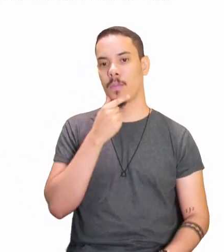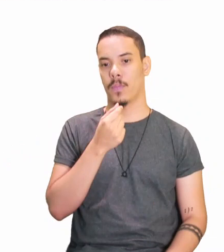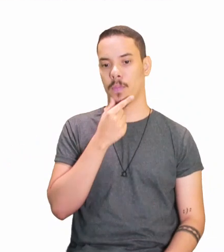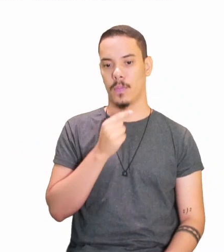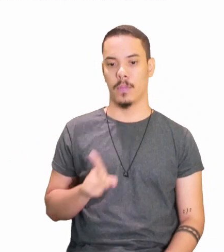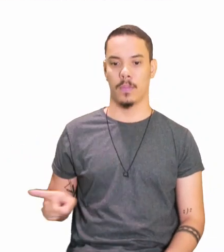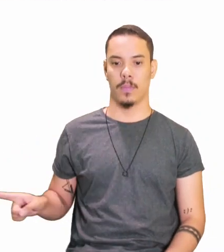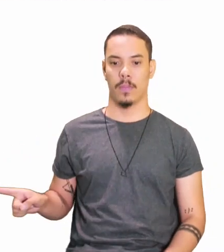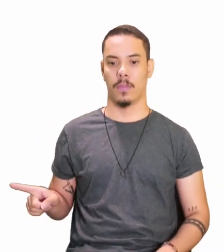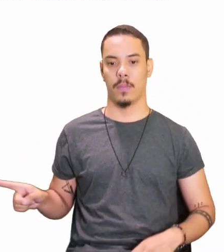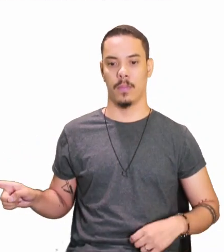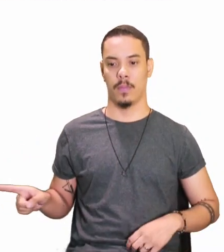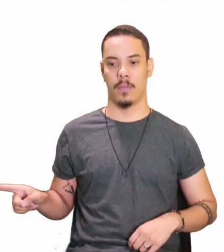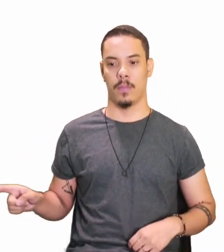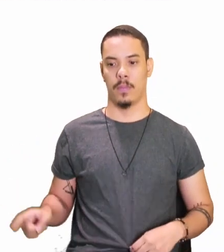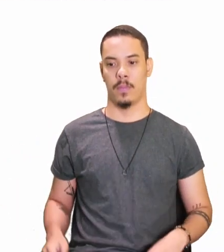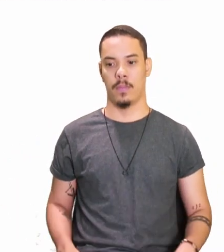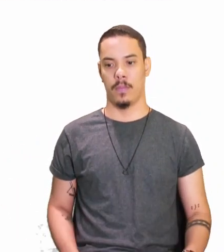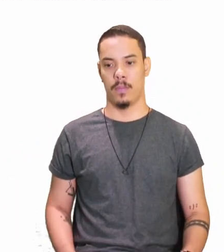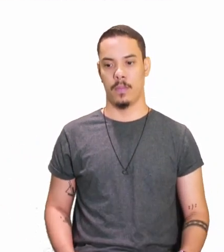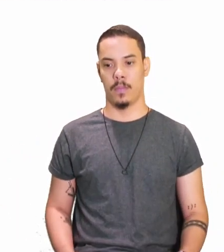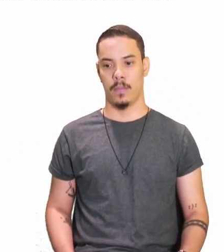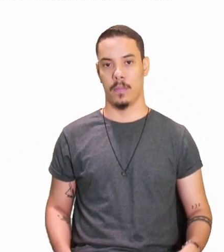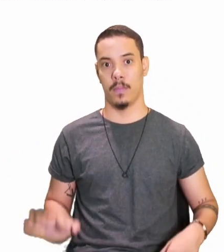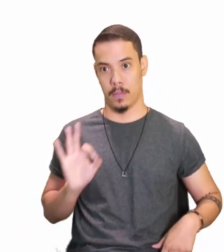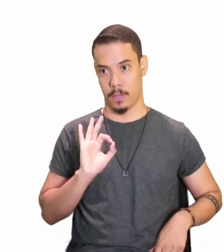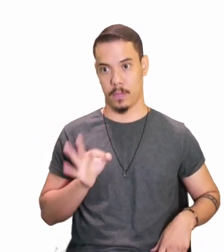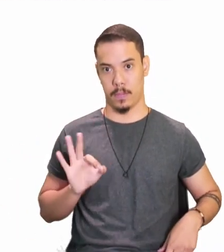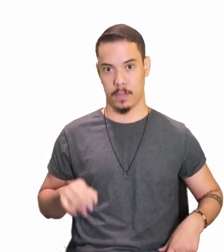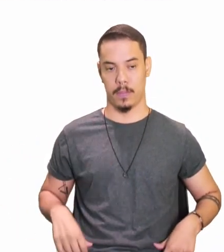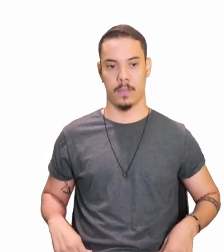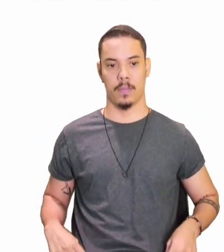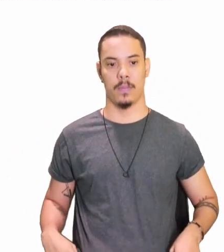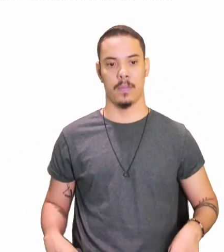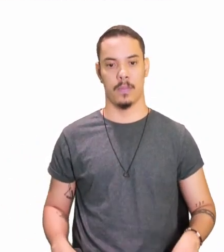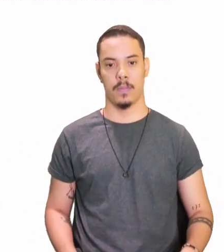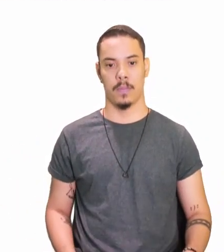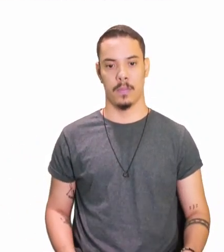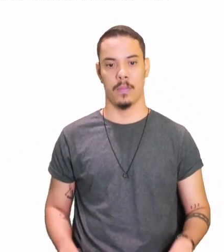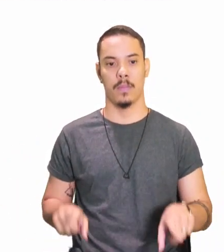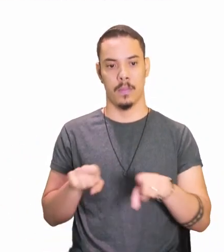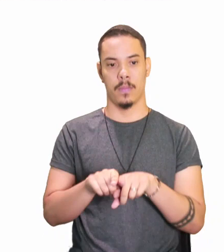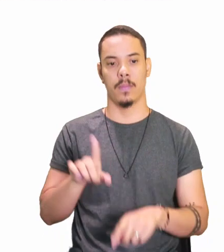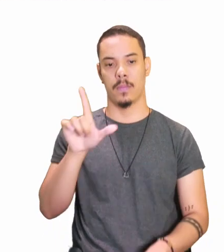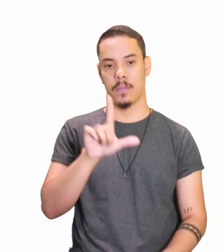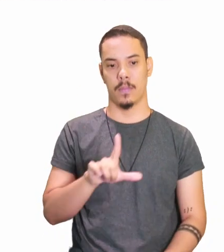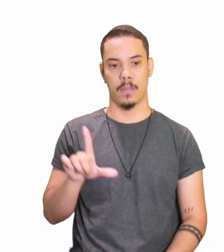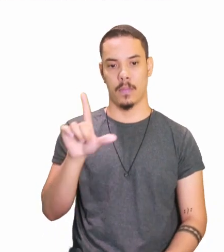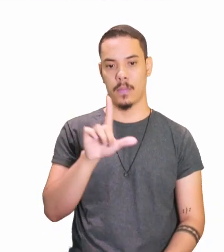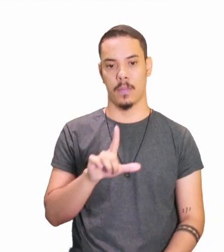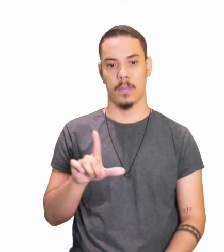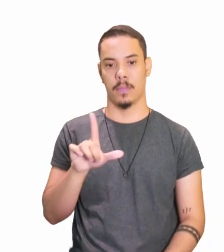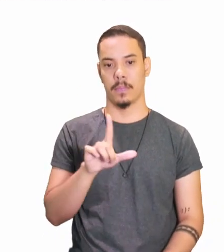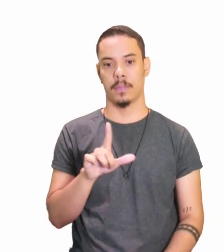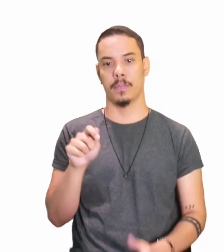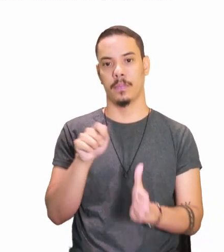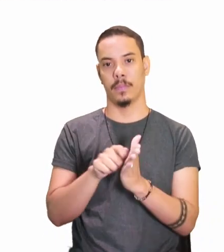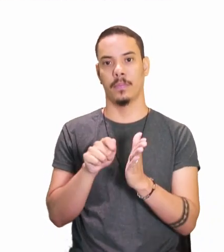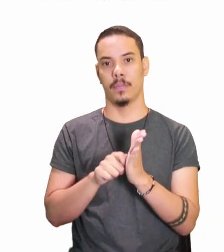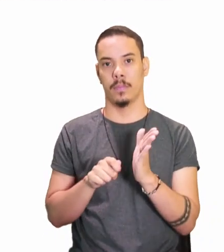e Taveróis, tá certo? Vamos lá! E a literatura era